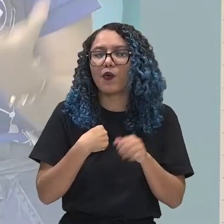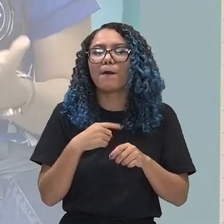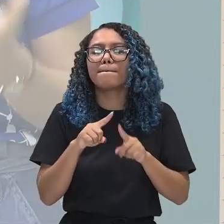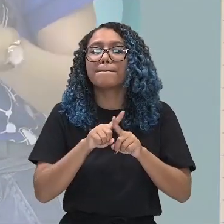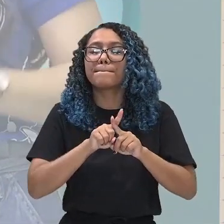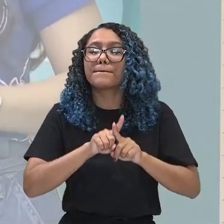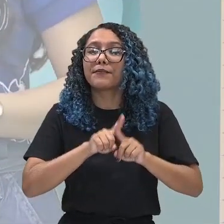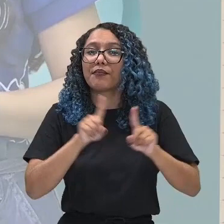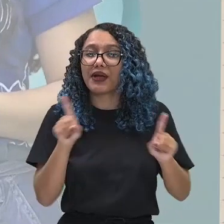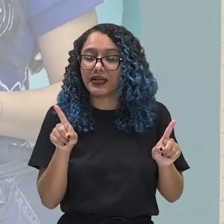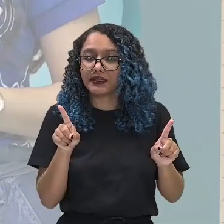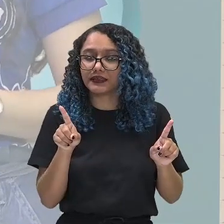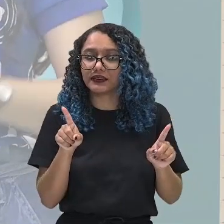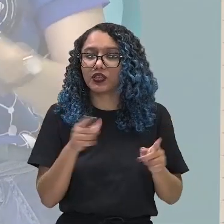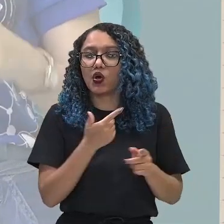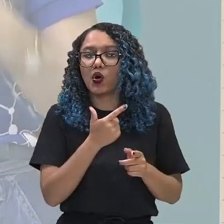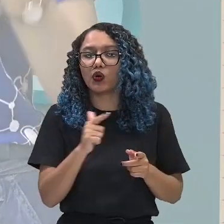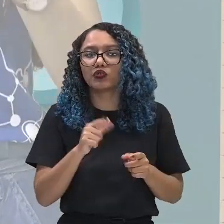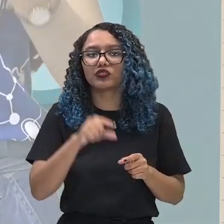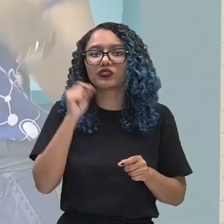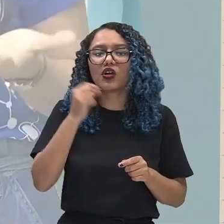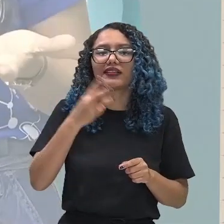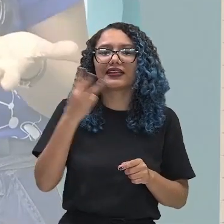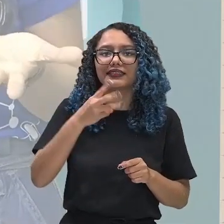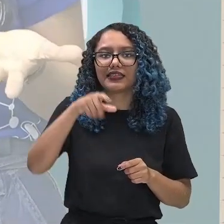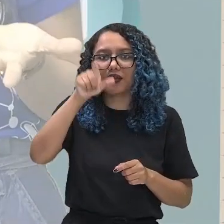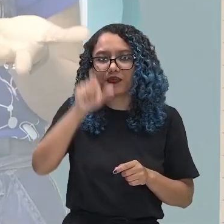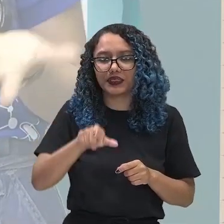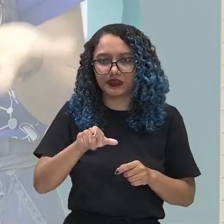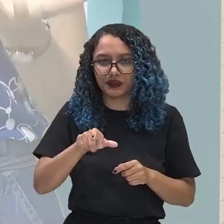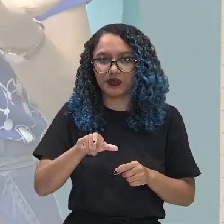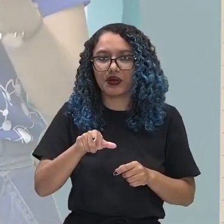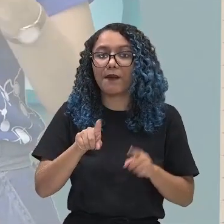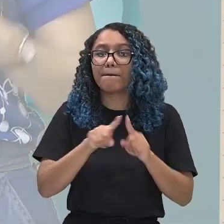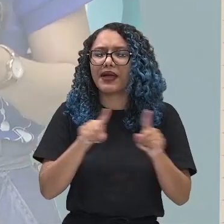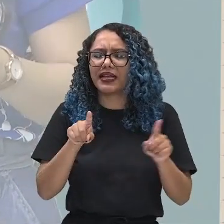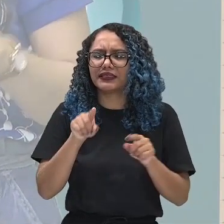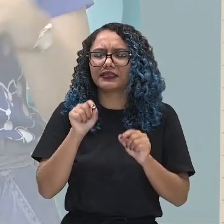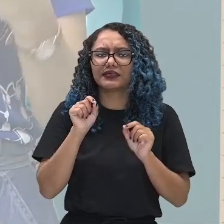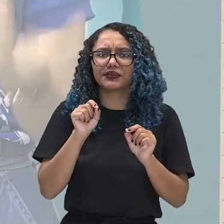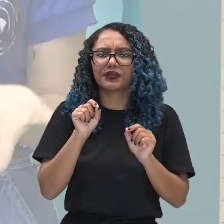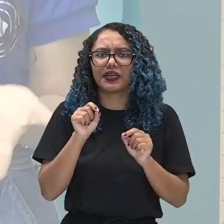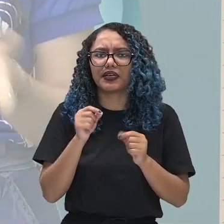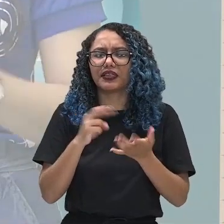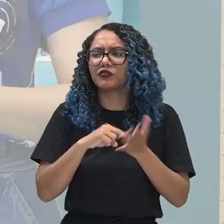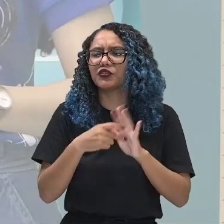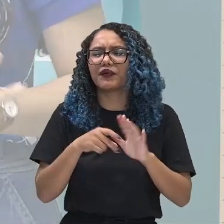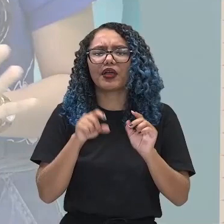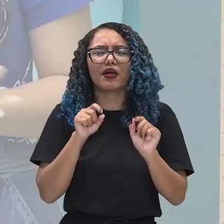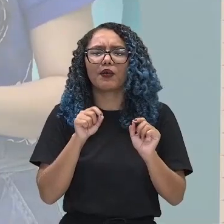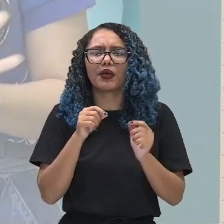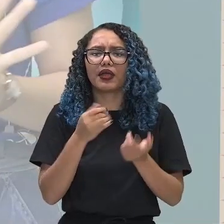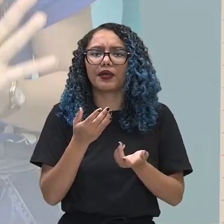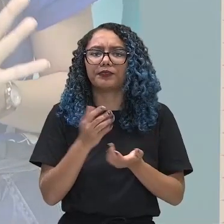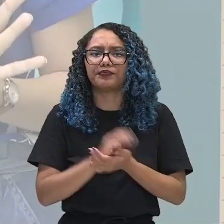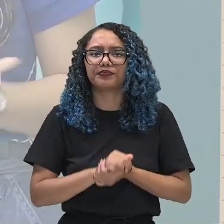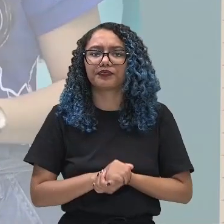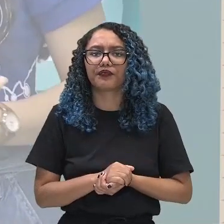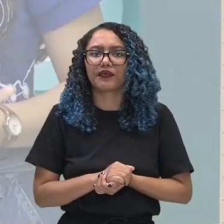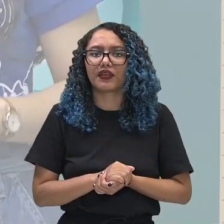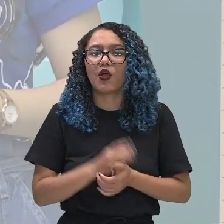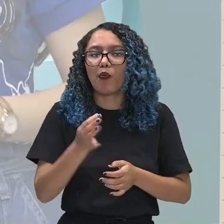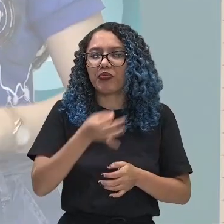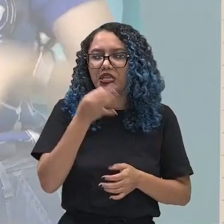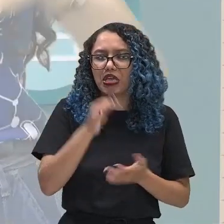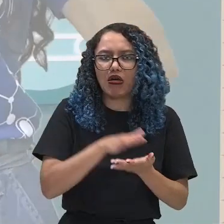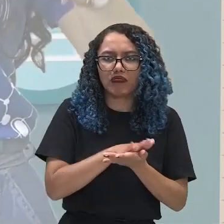textos preferem a terceira pessoa. Mas o uso da terceira pessoa não quer dizer que o texto vai ser o quê? Sem opinião.